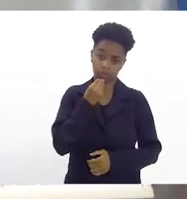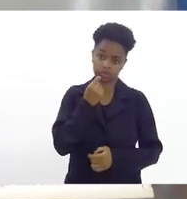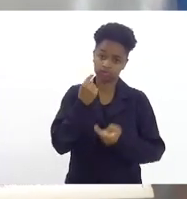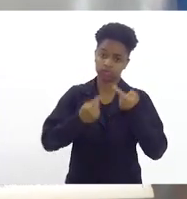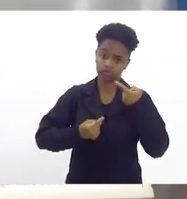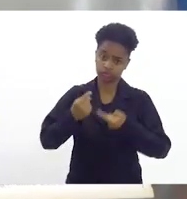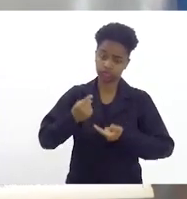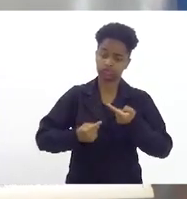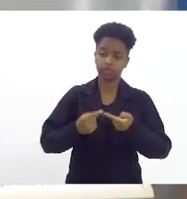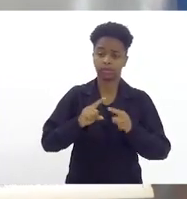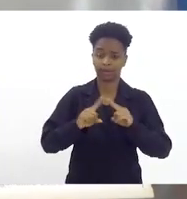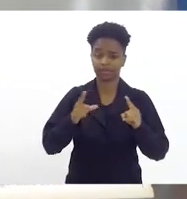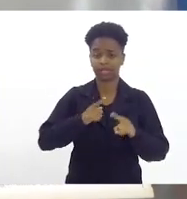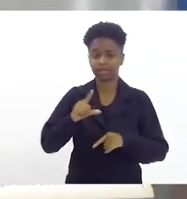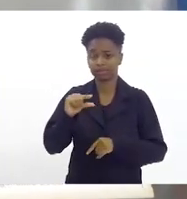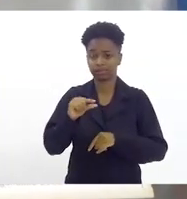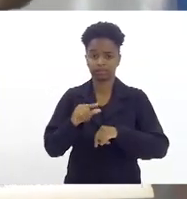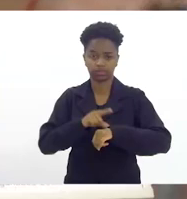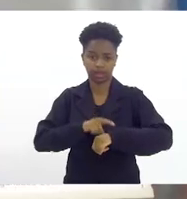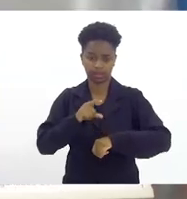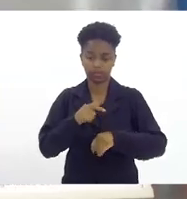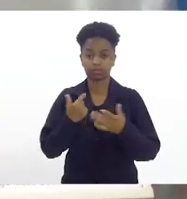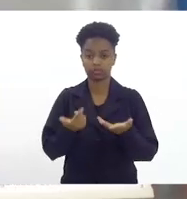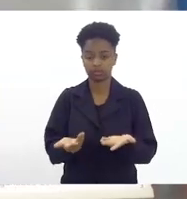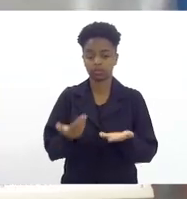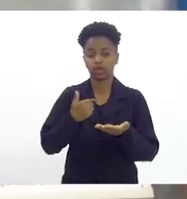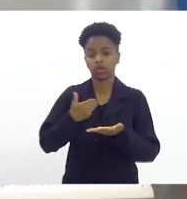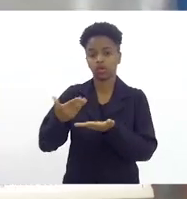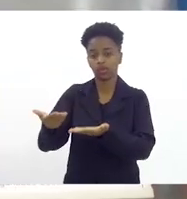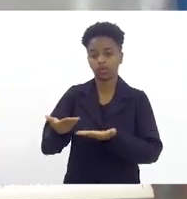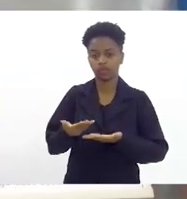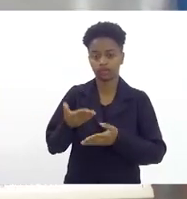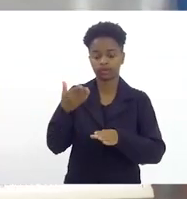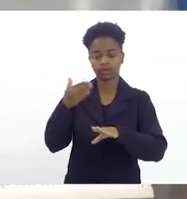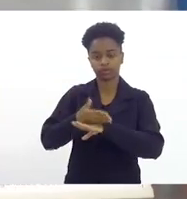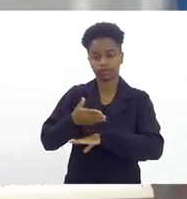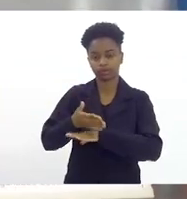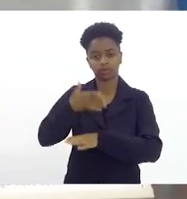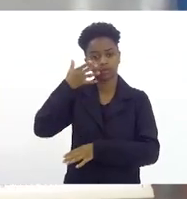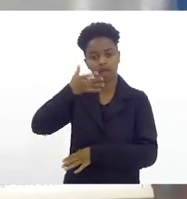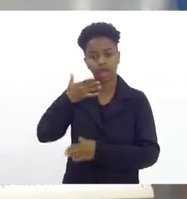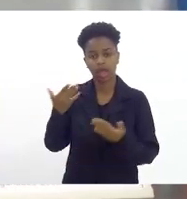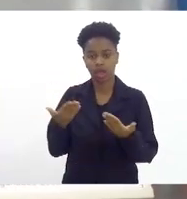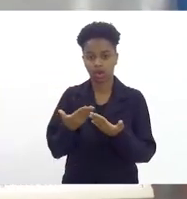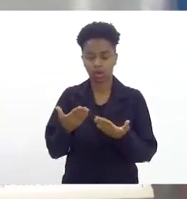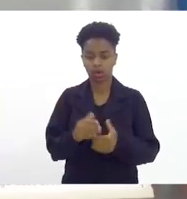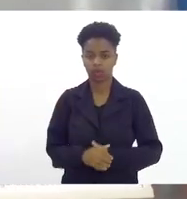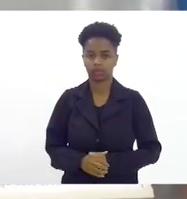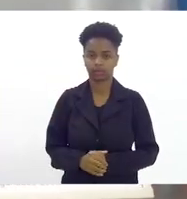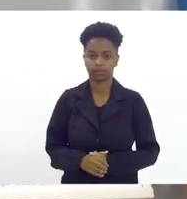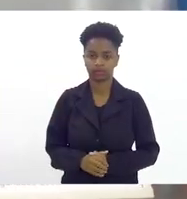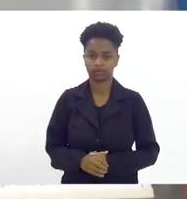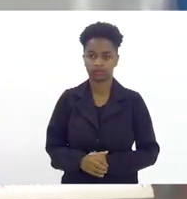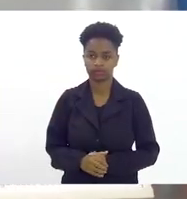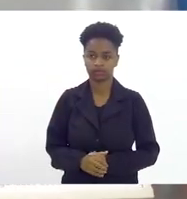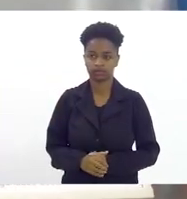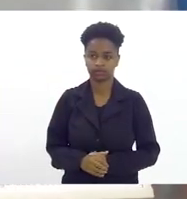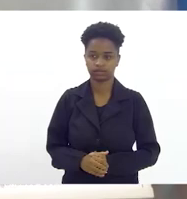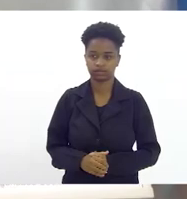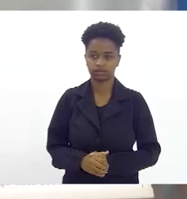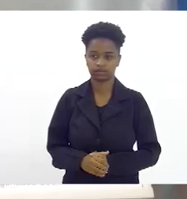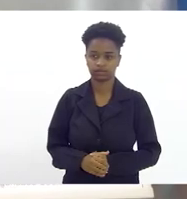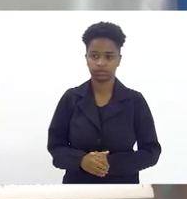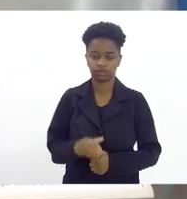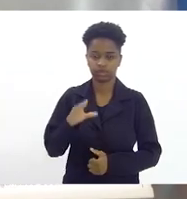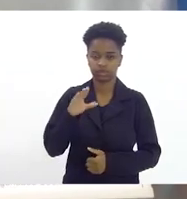muito tempo discutindo mas a gente tem pouco tempo então eu gostaria de chamar para acompanhar a mesa Nossa queridíssima sim de